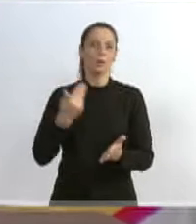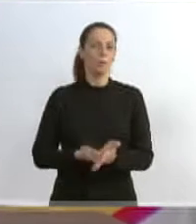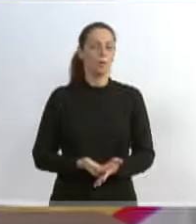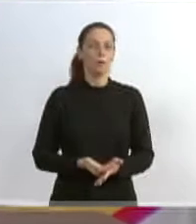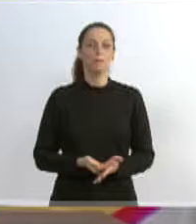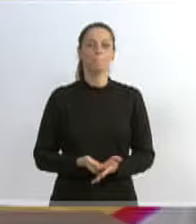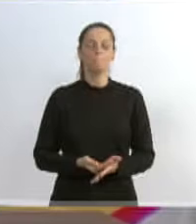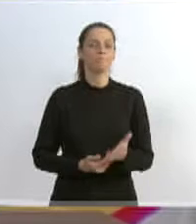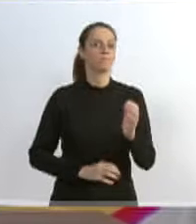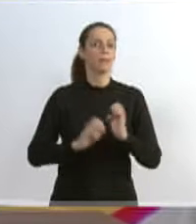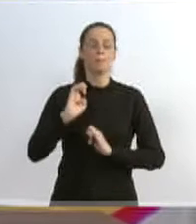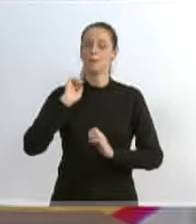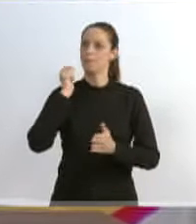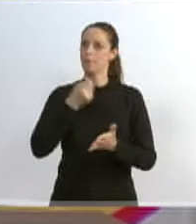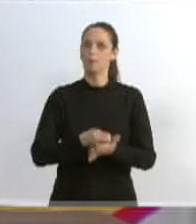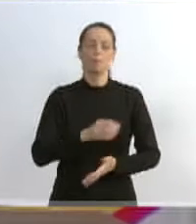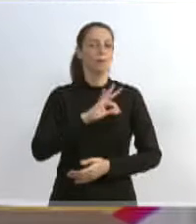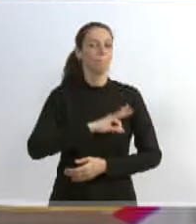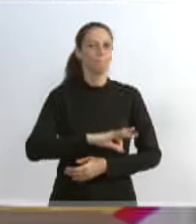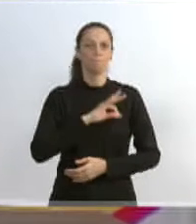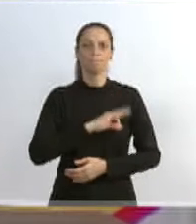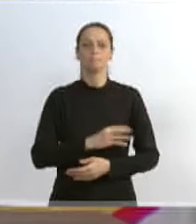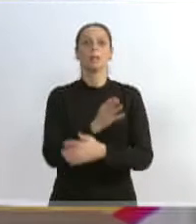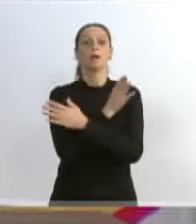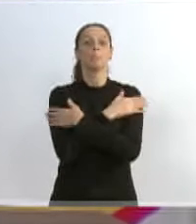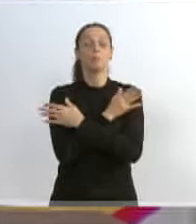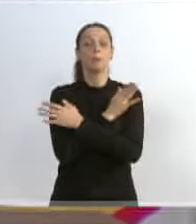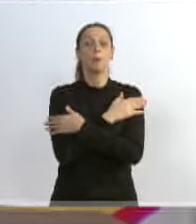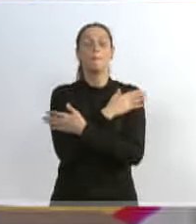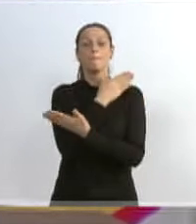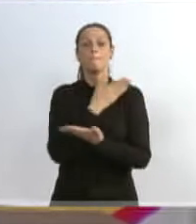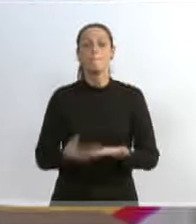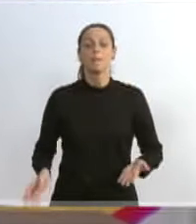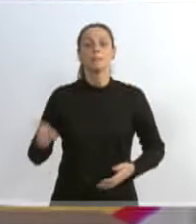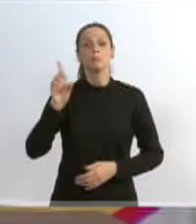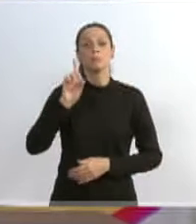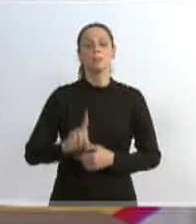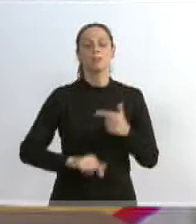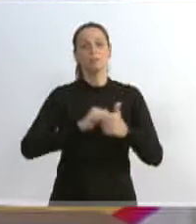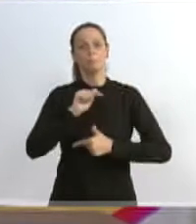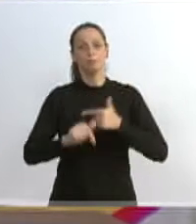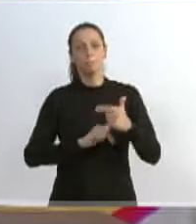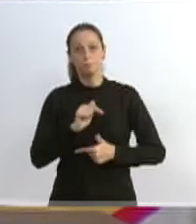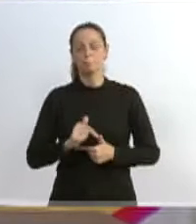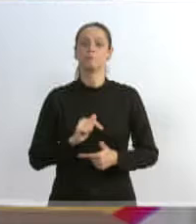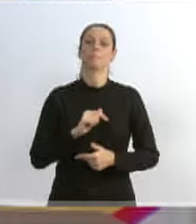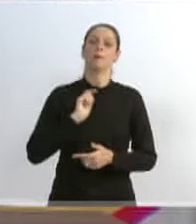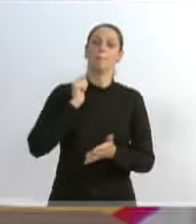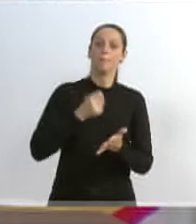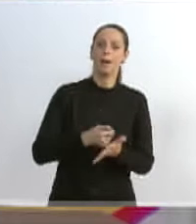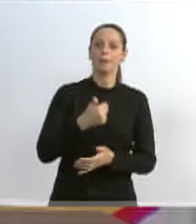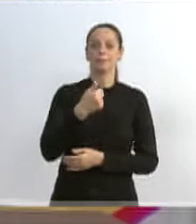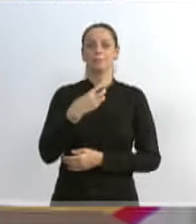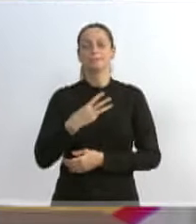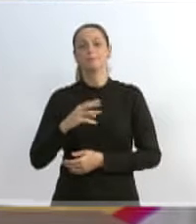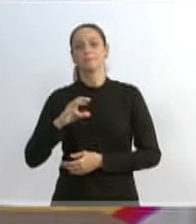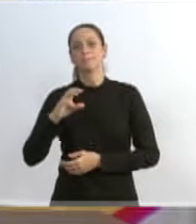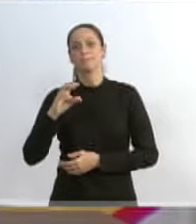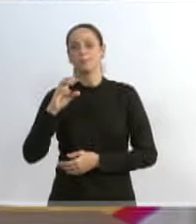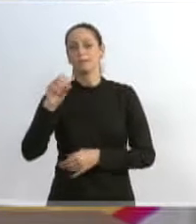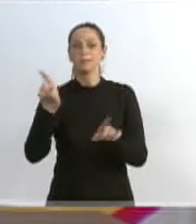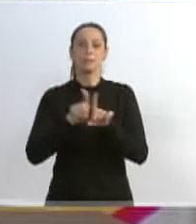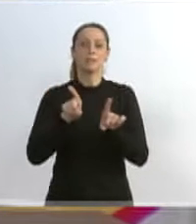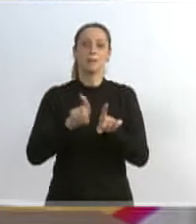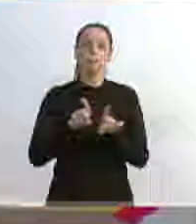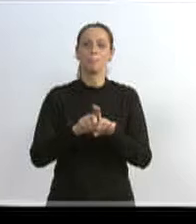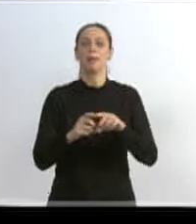número de trabalhadores desempregados sem direito de trabalhar e trabalhistas pagos rescisão 13º férias fundo as fotos